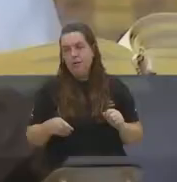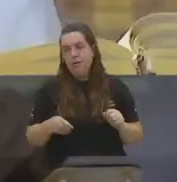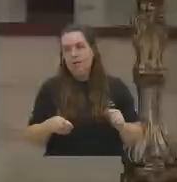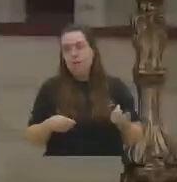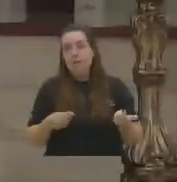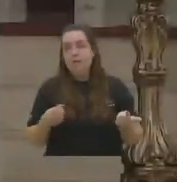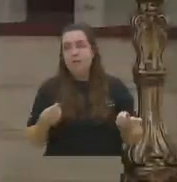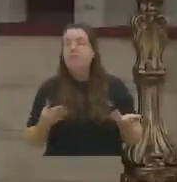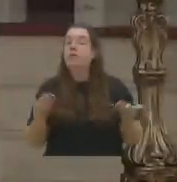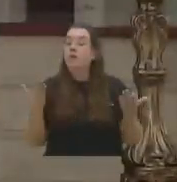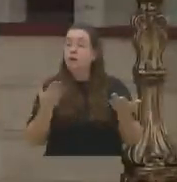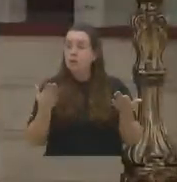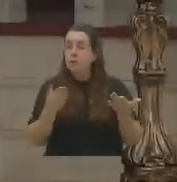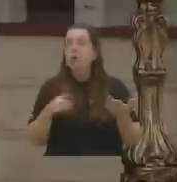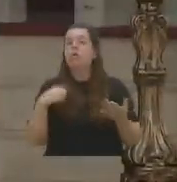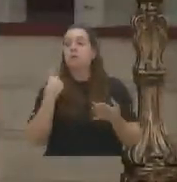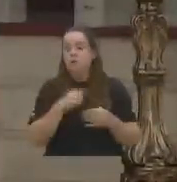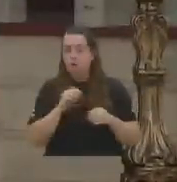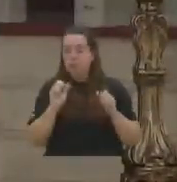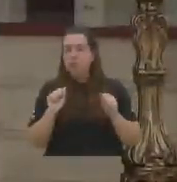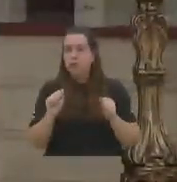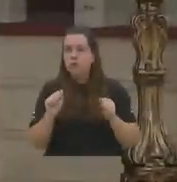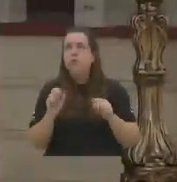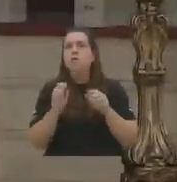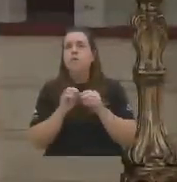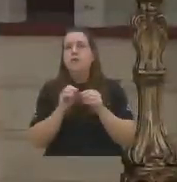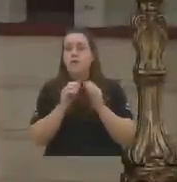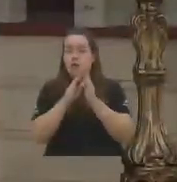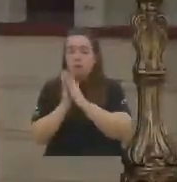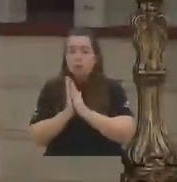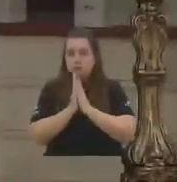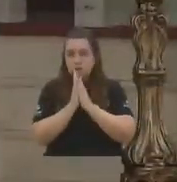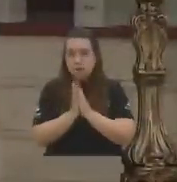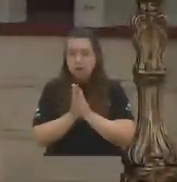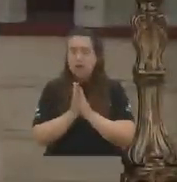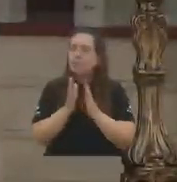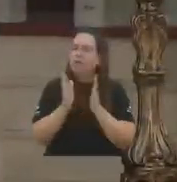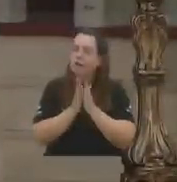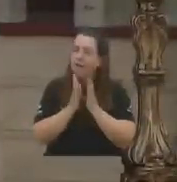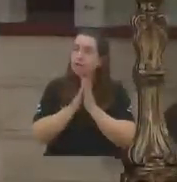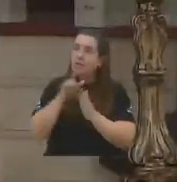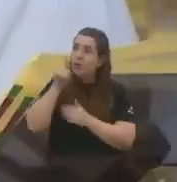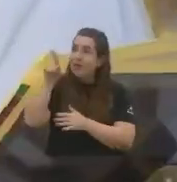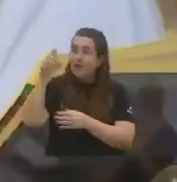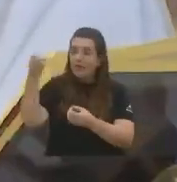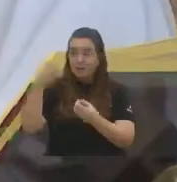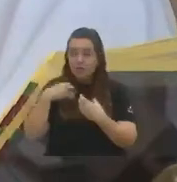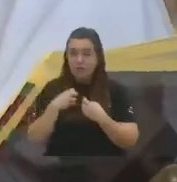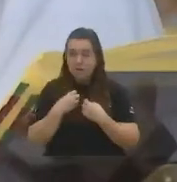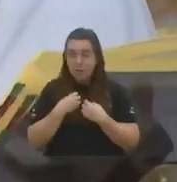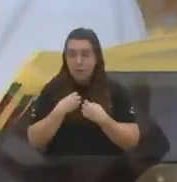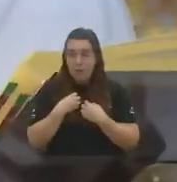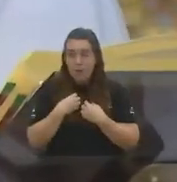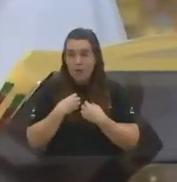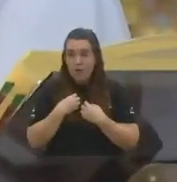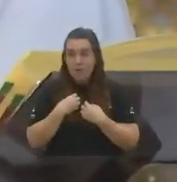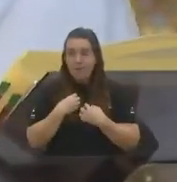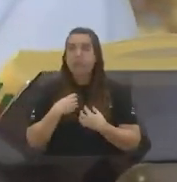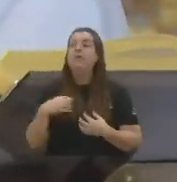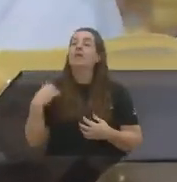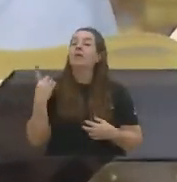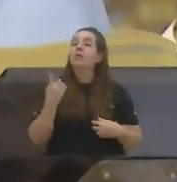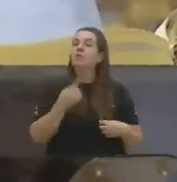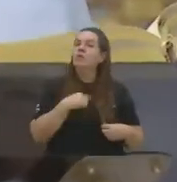desta oração que Jesus nos ensinou, poder adorar o Senhor. Imagina só, estar